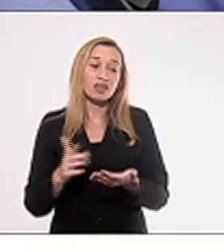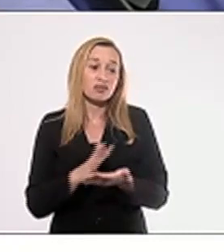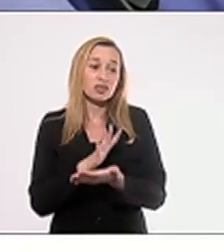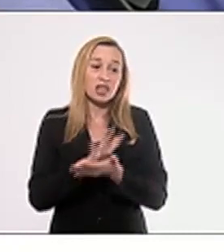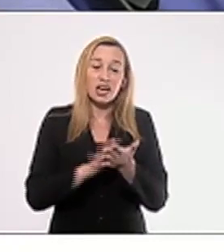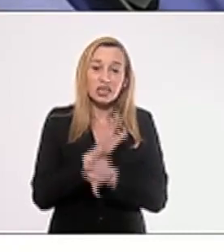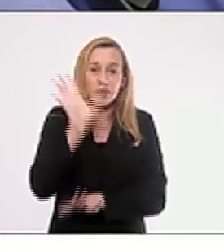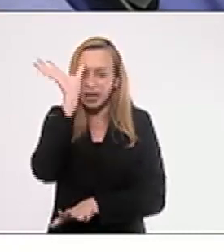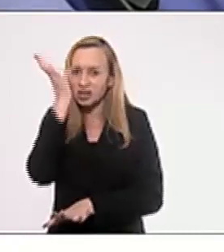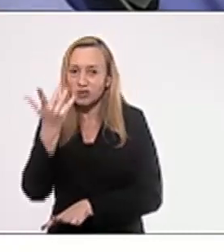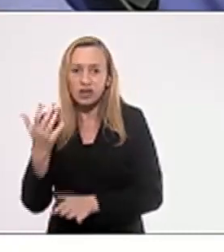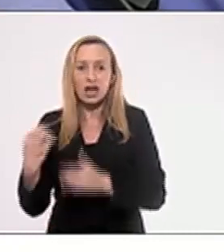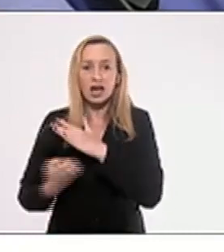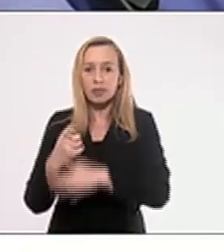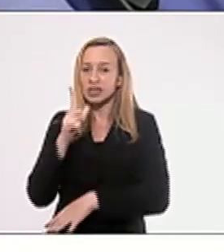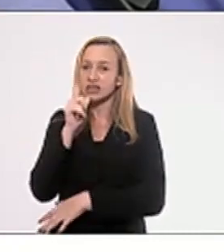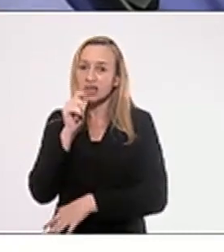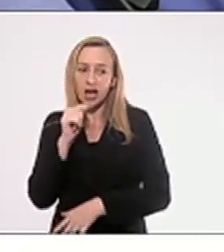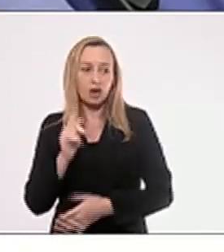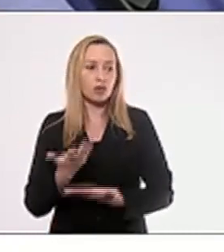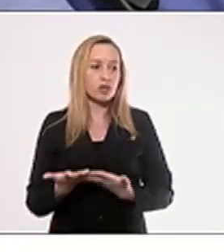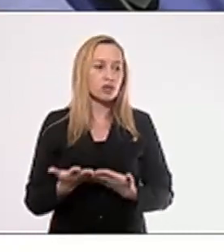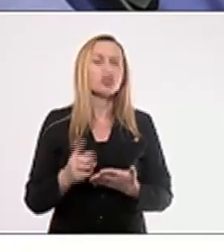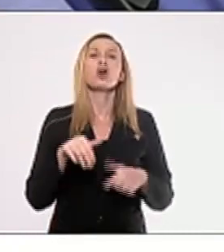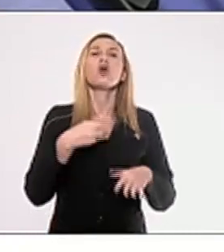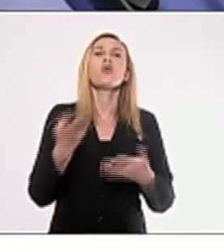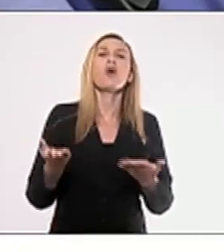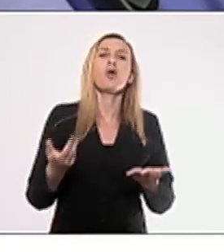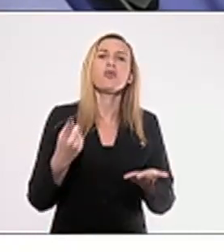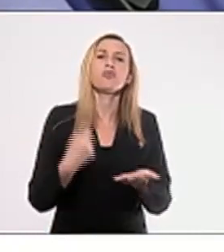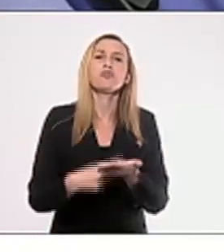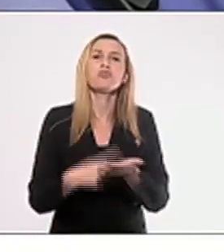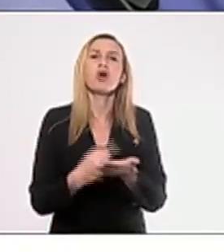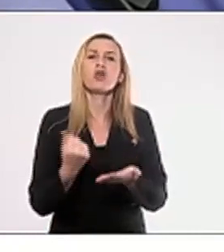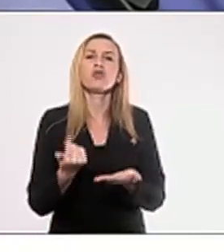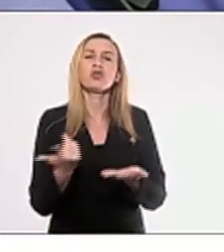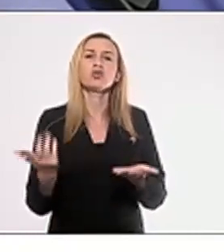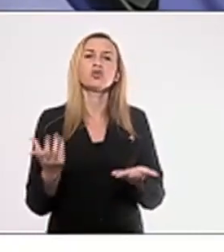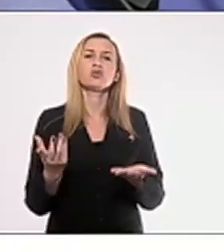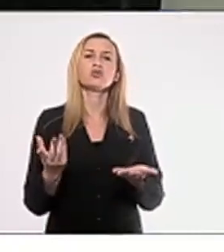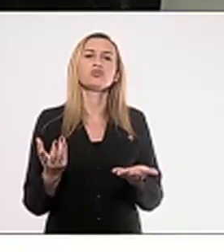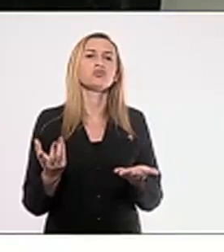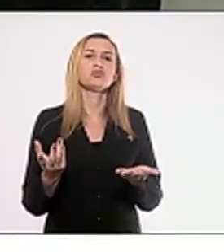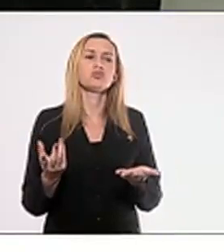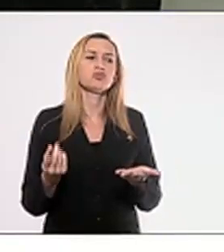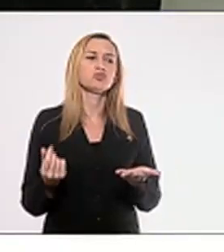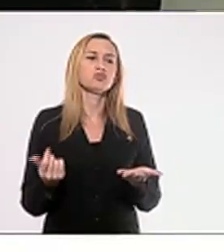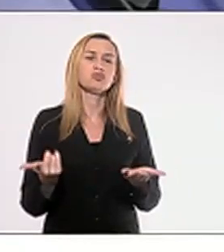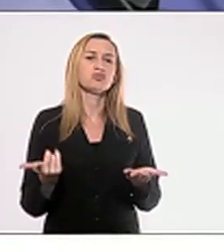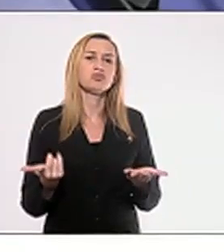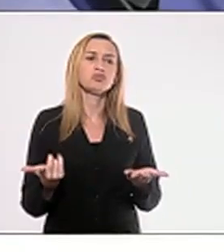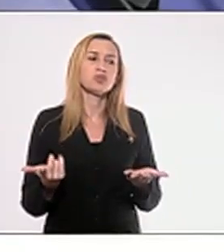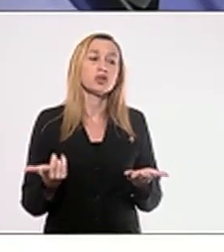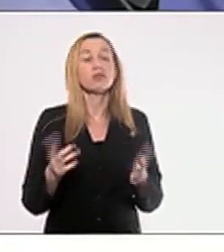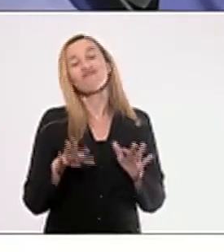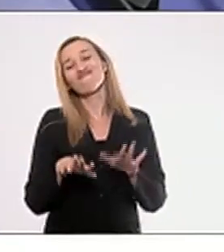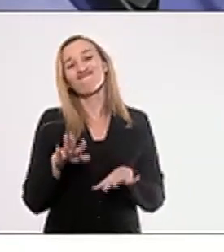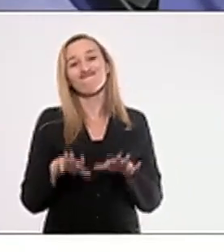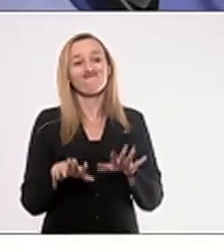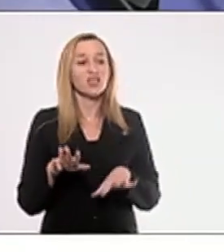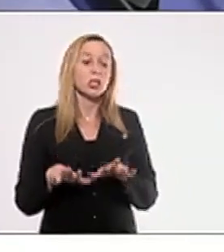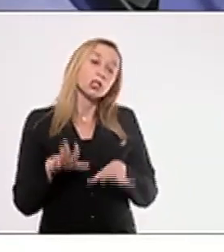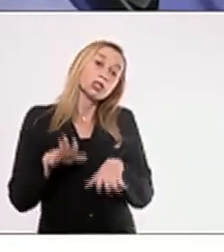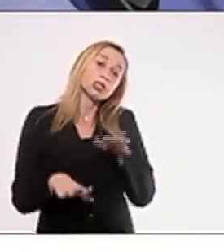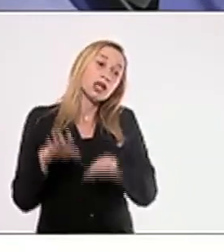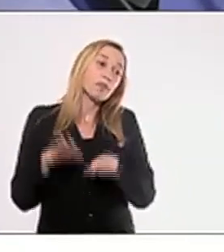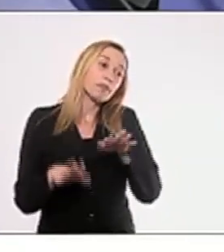solução pela SEDAI aplicada. Qual o percentual de acordos? Aí depende. Extrajúdio, né? Então, isso está aí também no relatório.